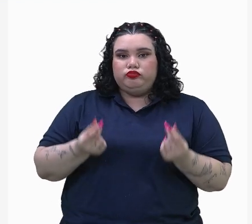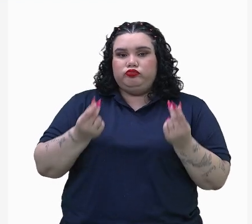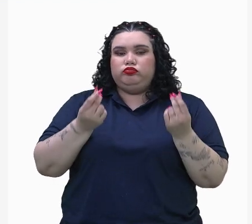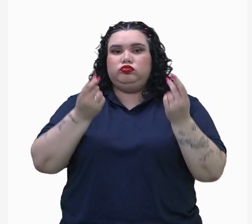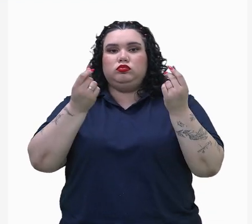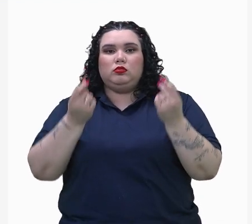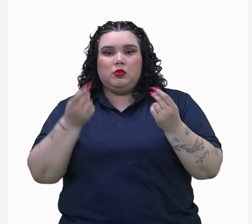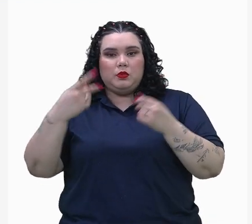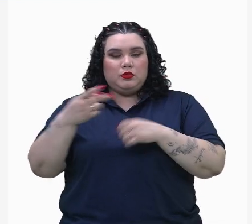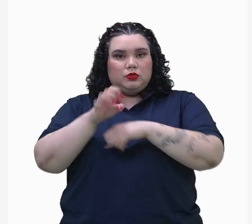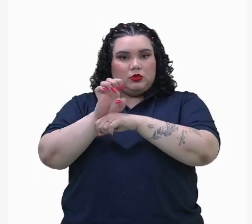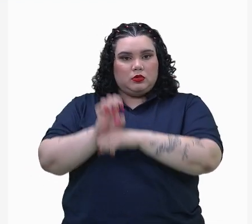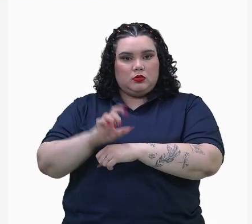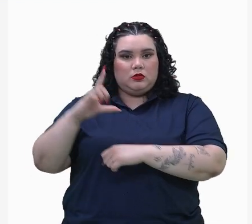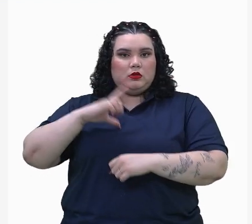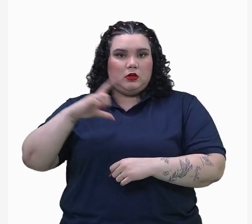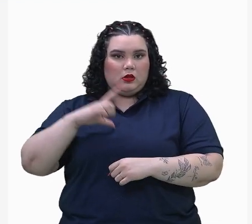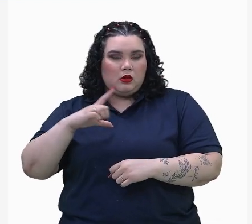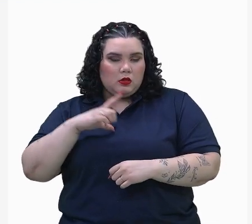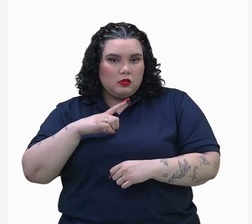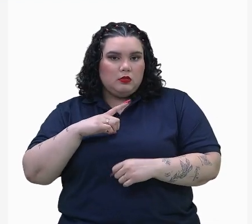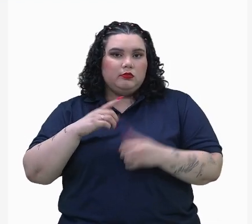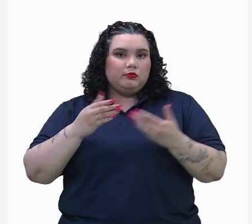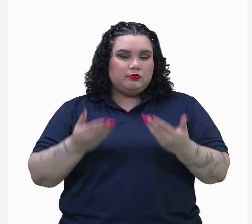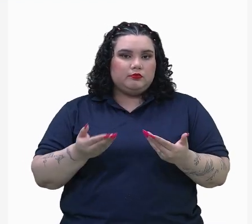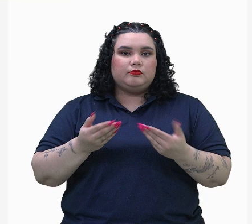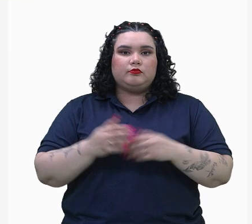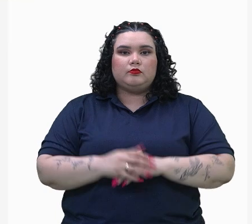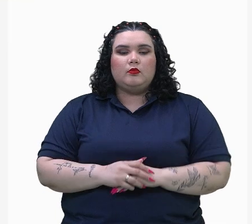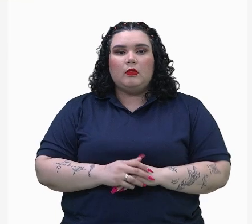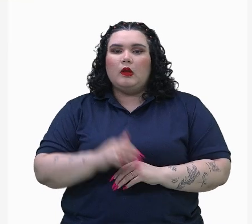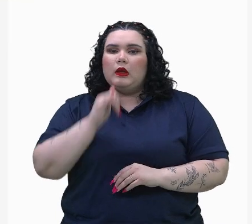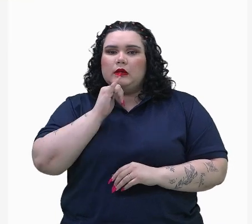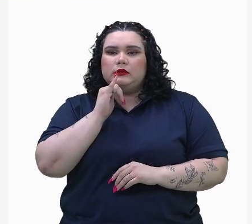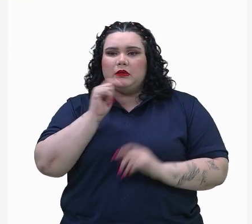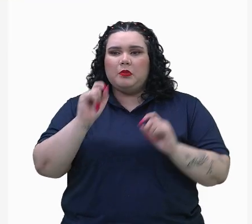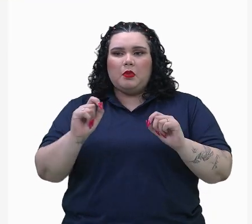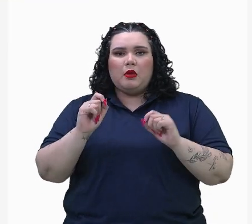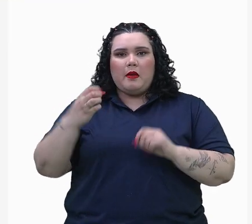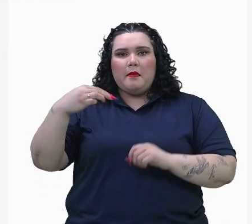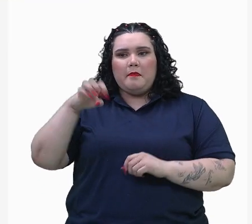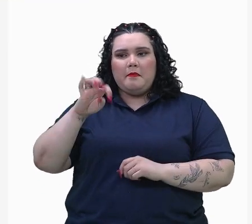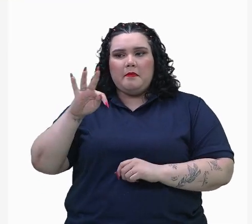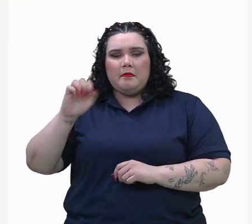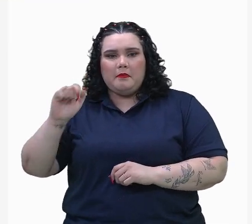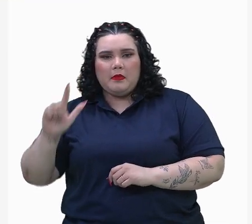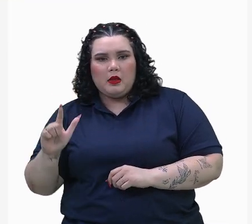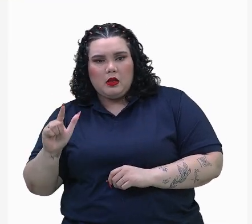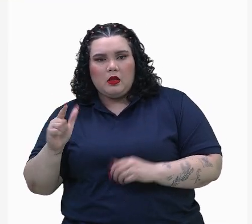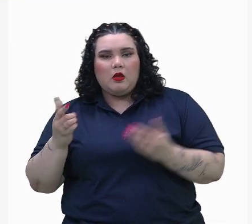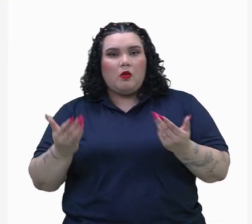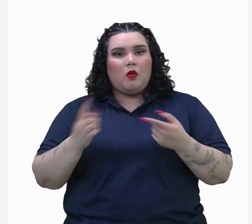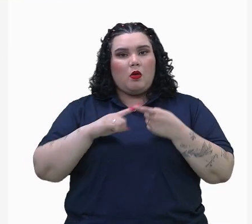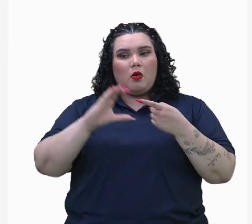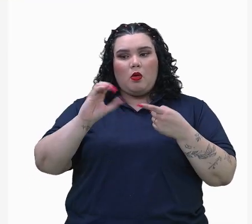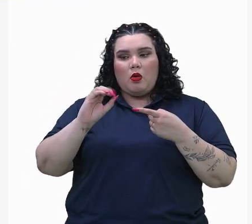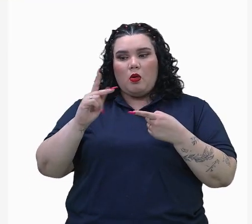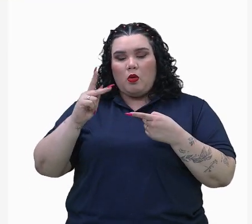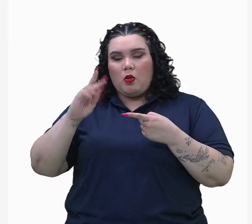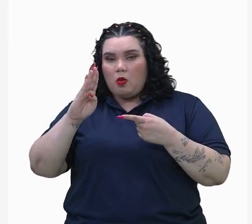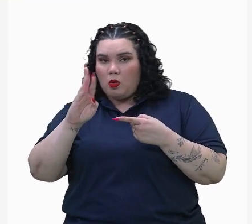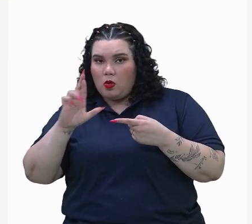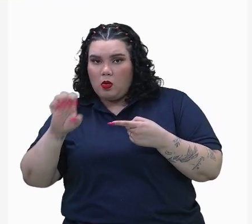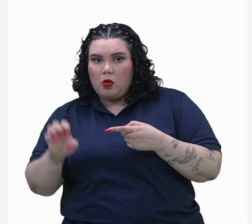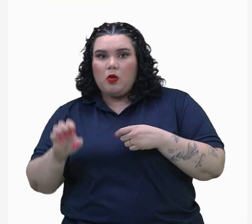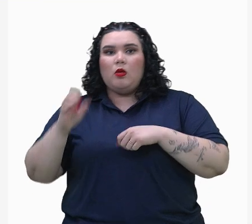esse estado ou esse indivíduo acumulam. Quando eu falo metal precioso, estou falando de cobre, por que não dizer, de prata e de